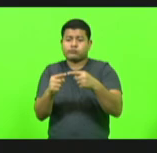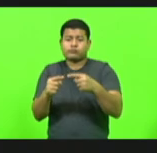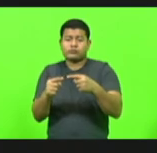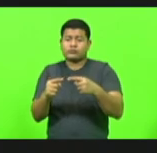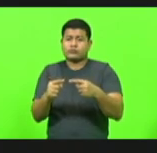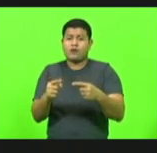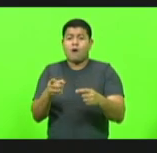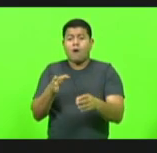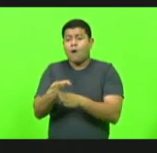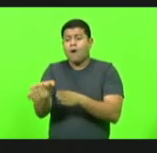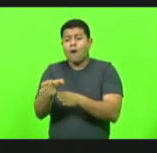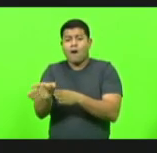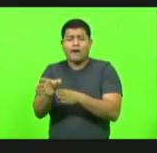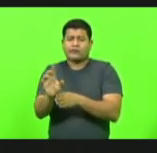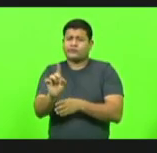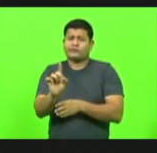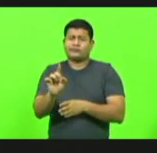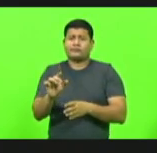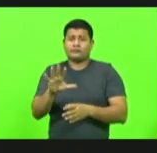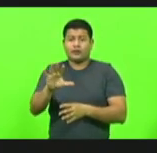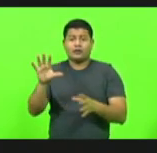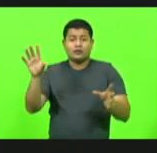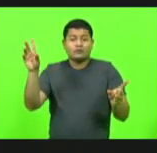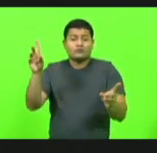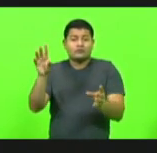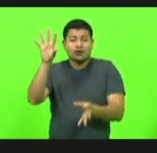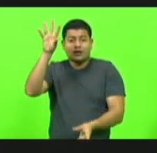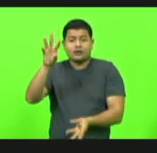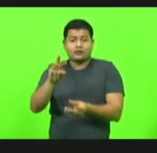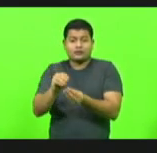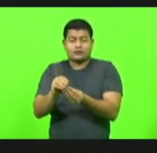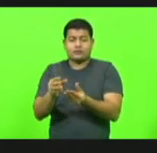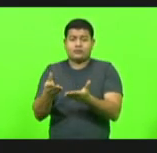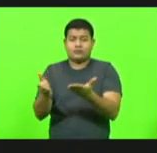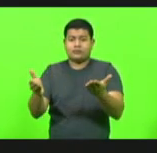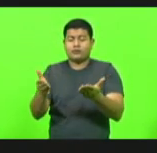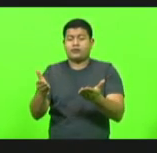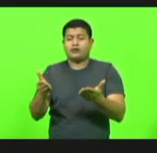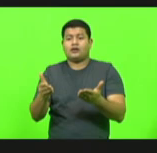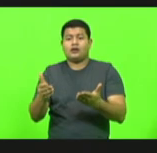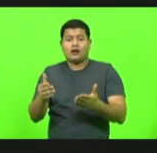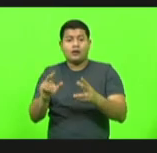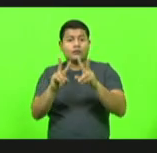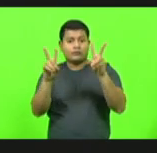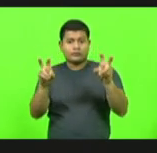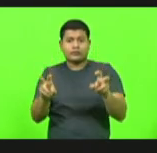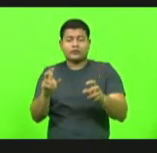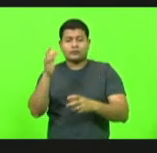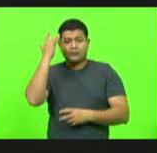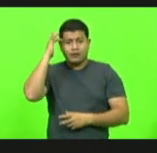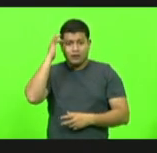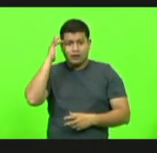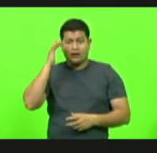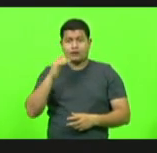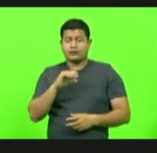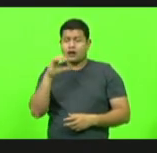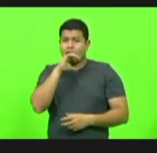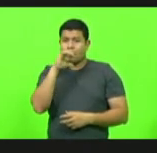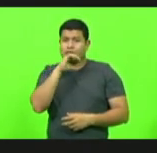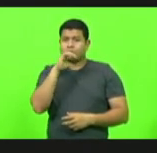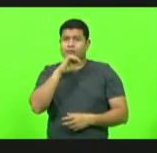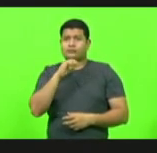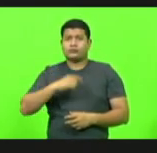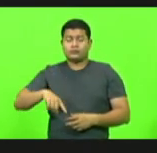encaminhamento possível, mas eu fiz um resumo da situação e eu acho que brevemente nós podemos